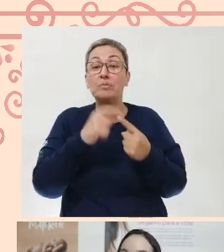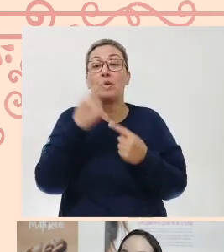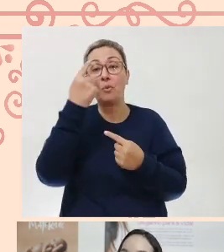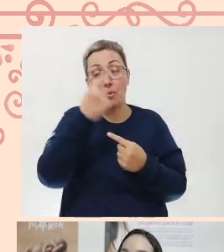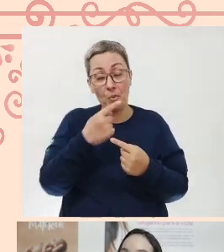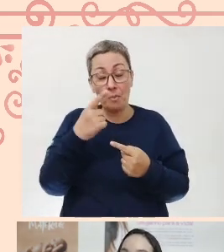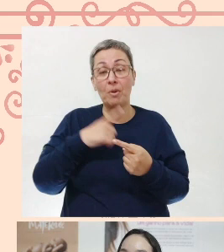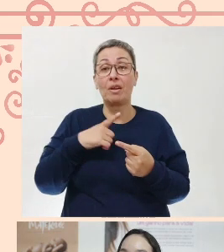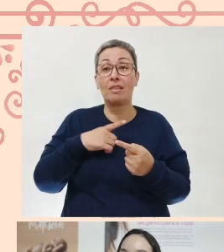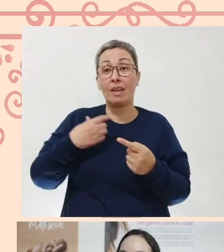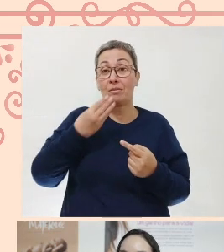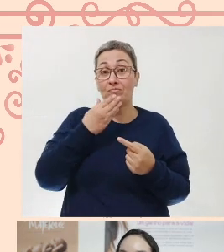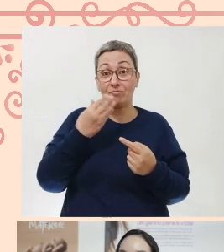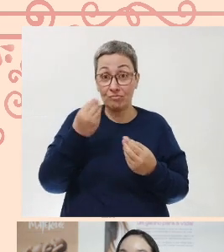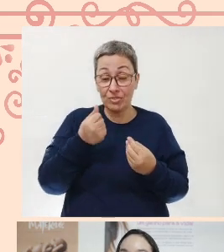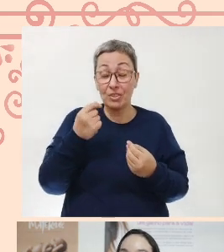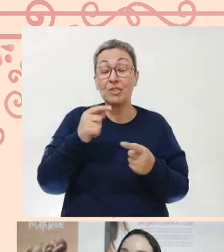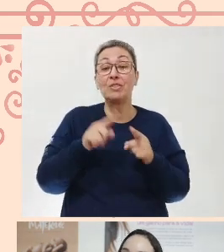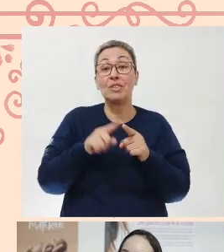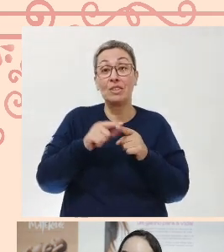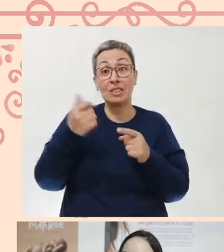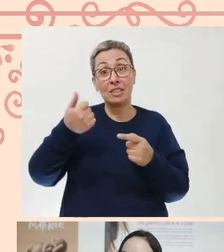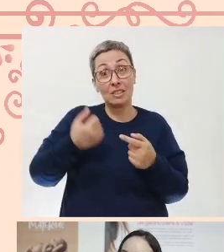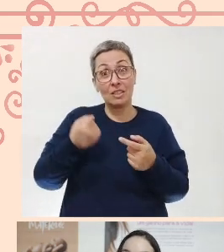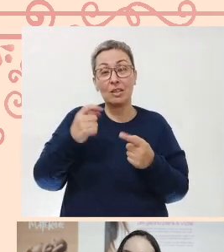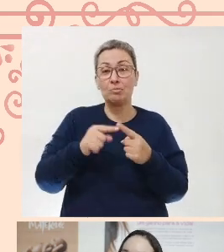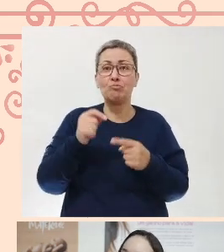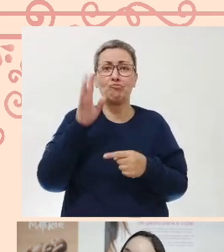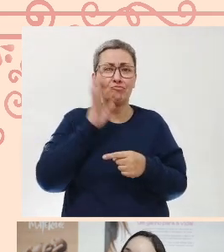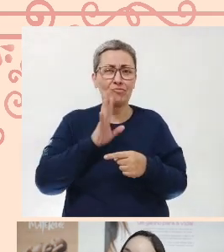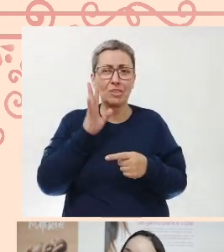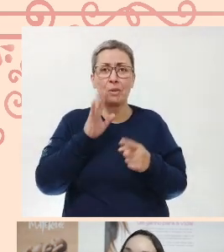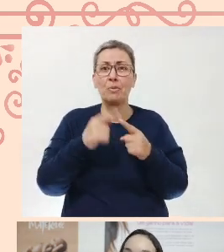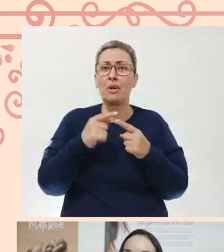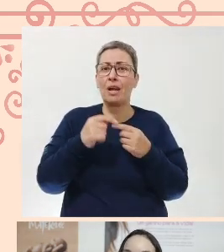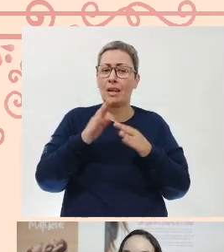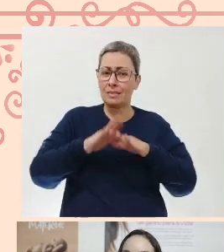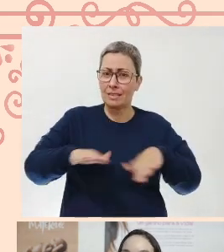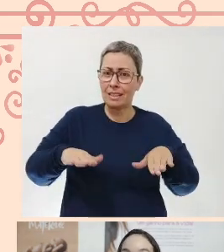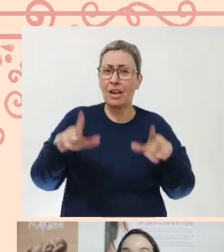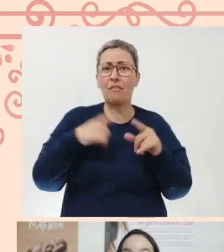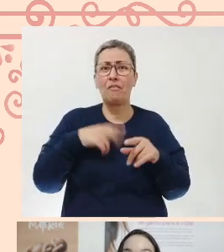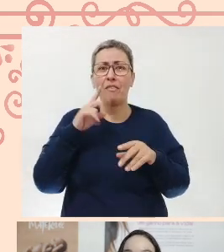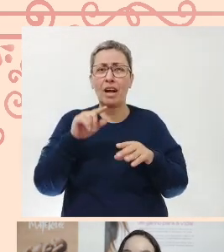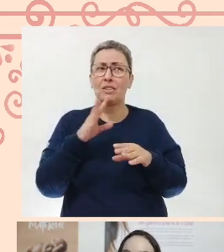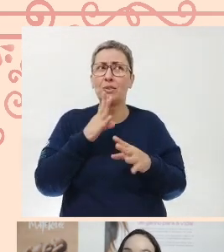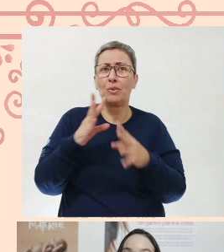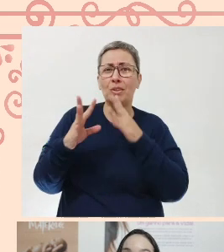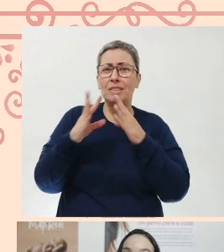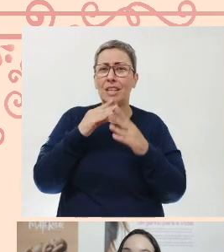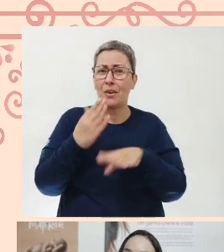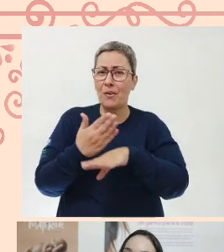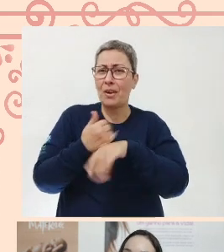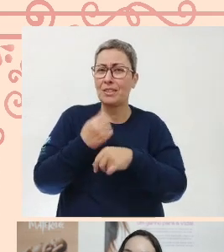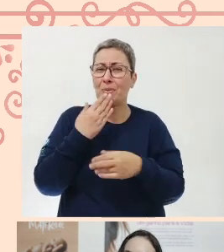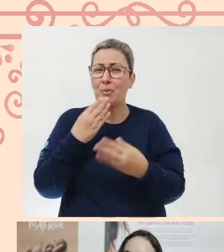até 1 hora depois que ela comeu essa laranja, o sabor fica no leite. Isso é muito legal porque a criança ela já vai conhecendo previamente os sabores